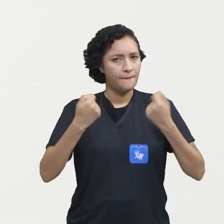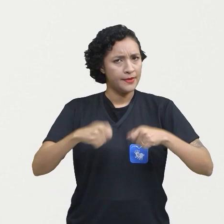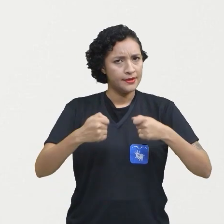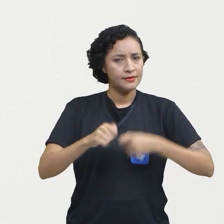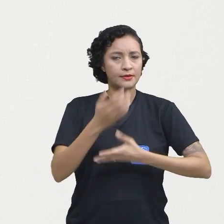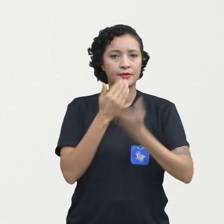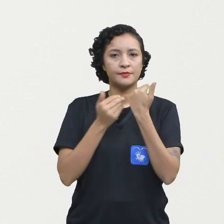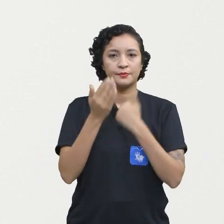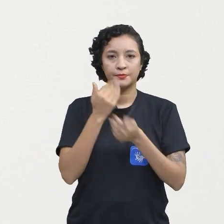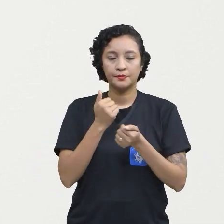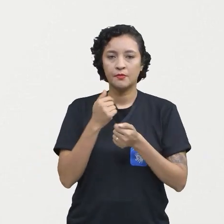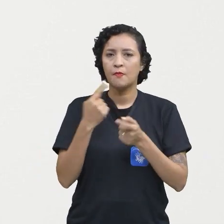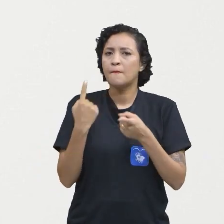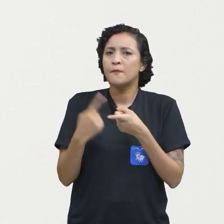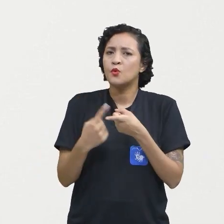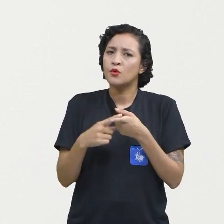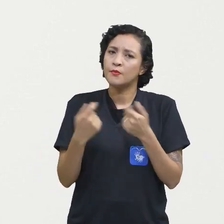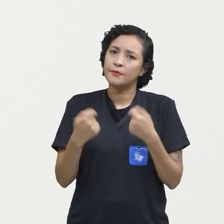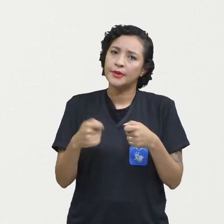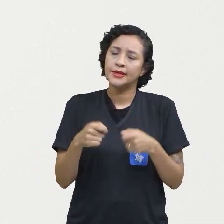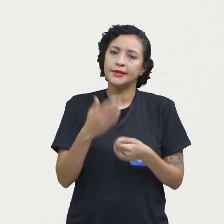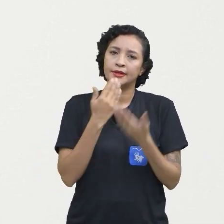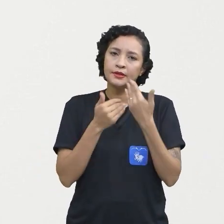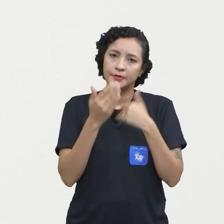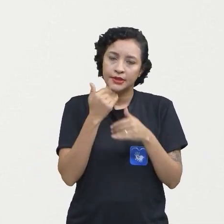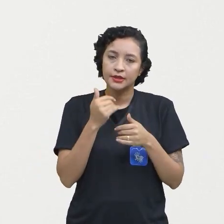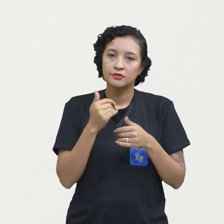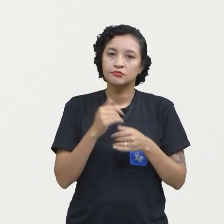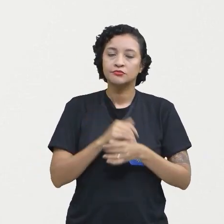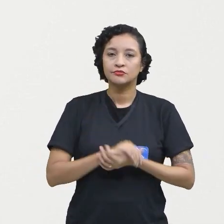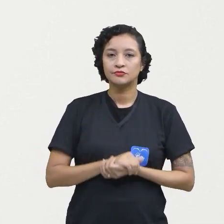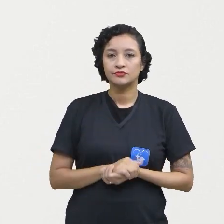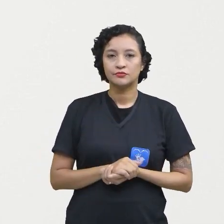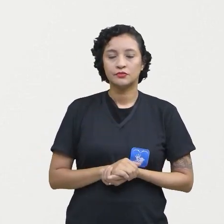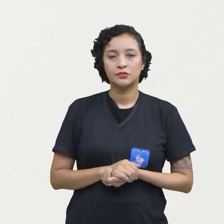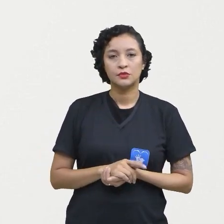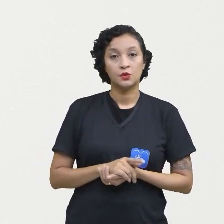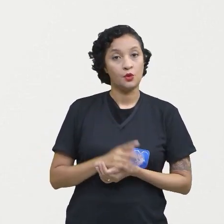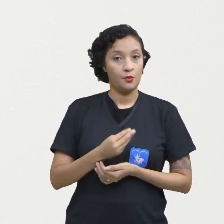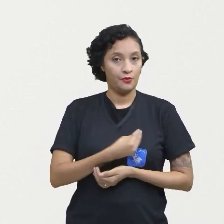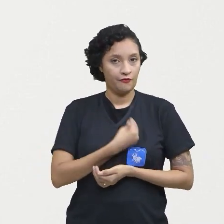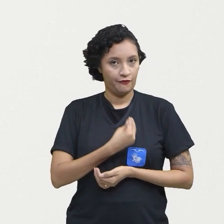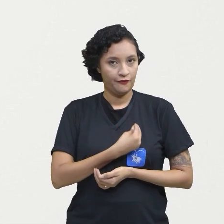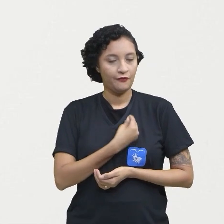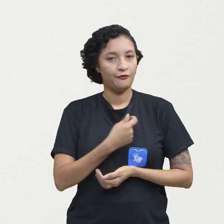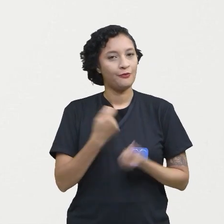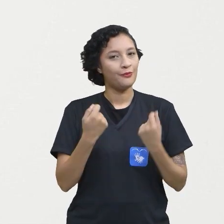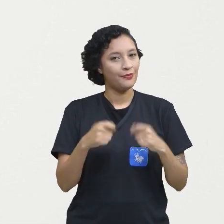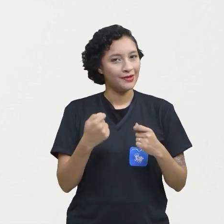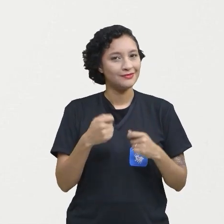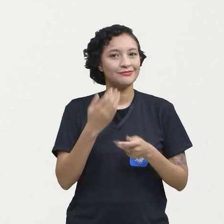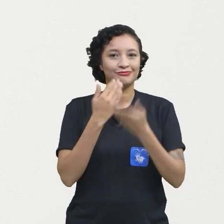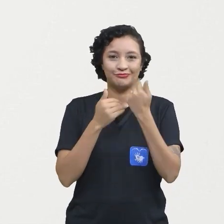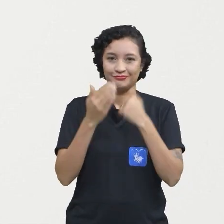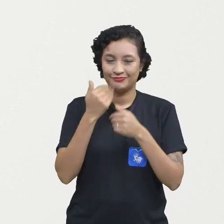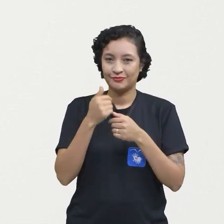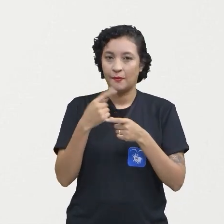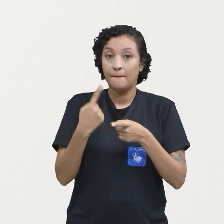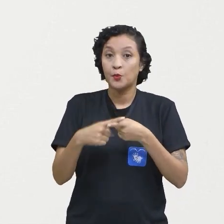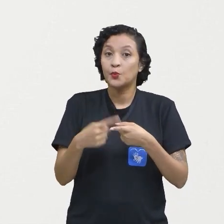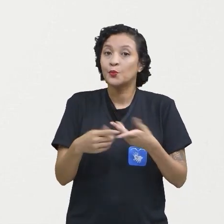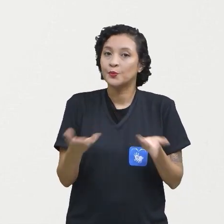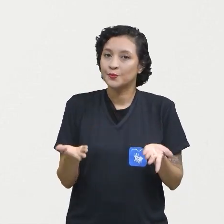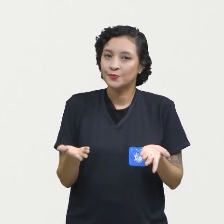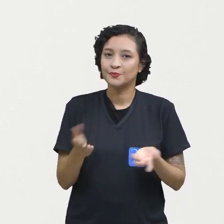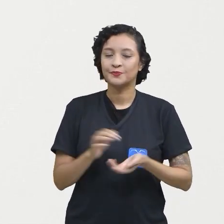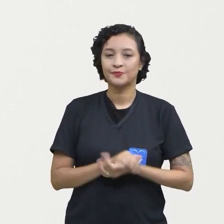é necessária essa alimentação dos animais. Como todo ser vivo, ele precisa se alimentar. Por quê? Por que